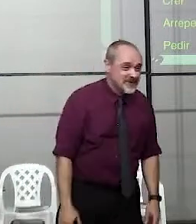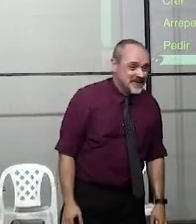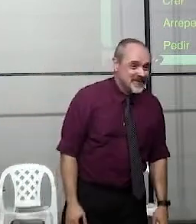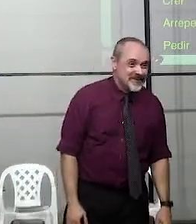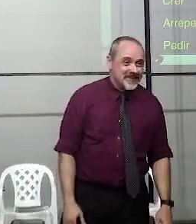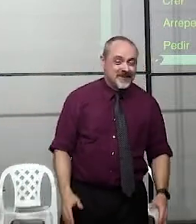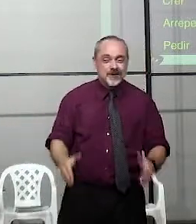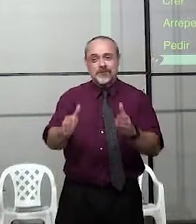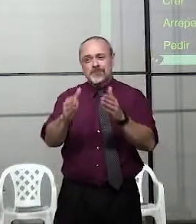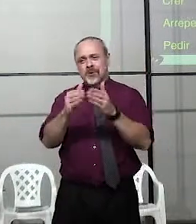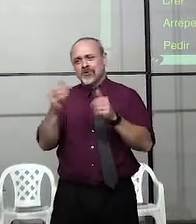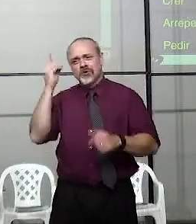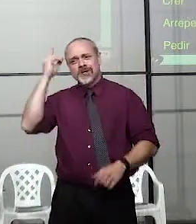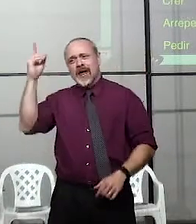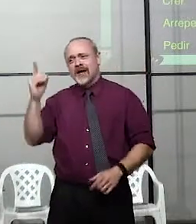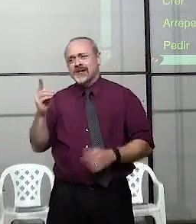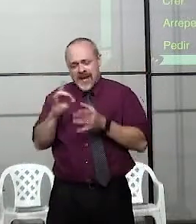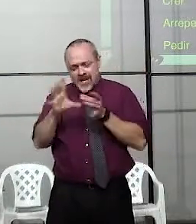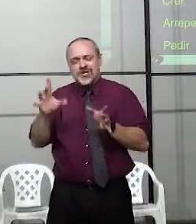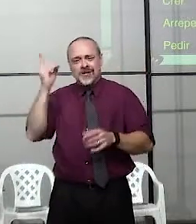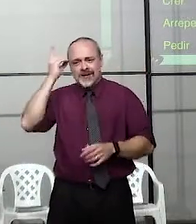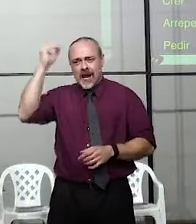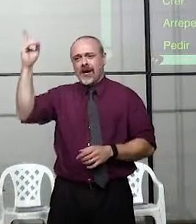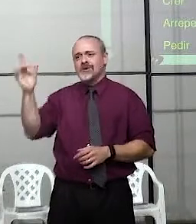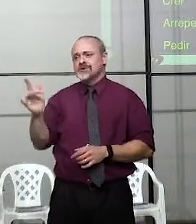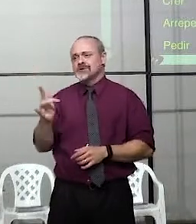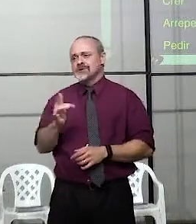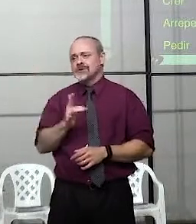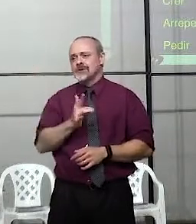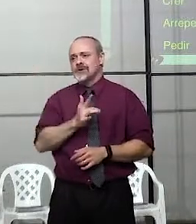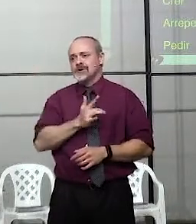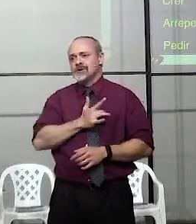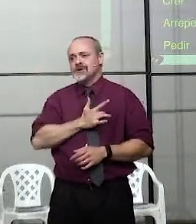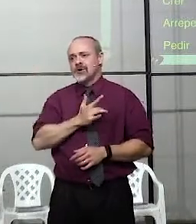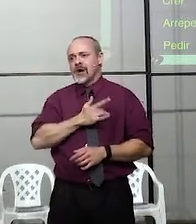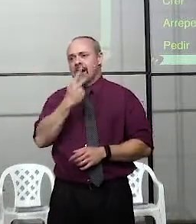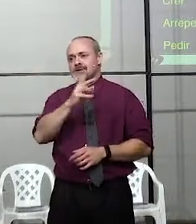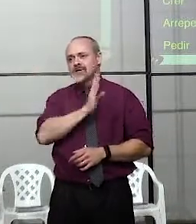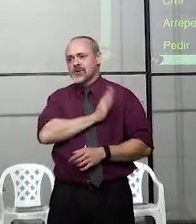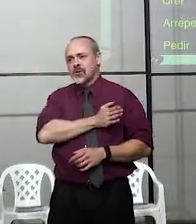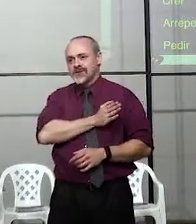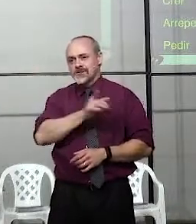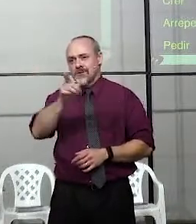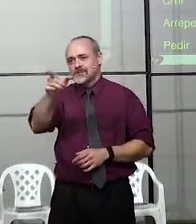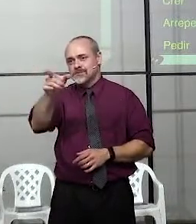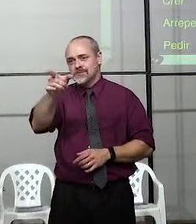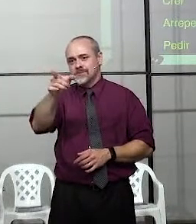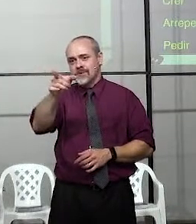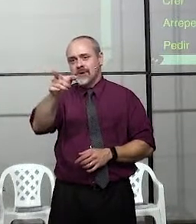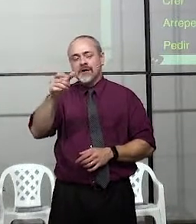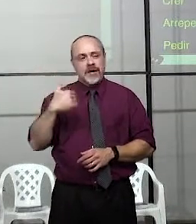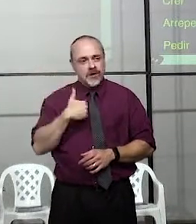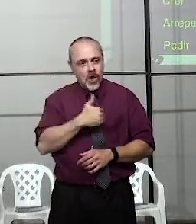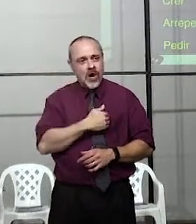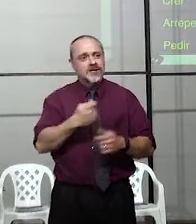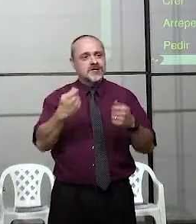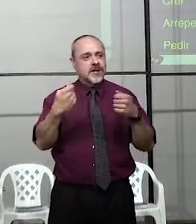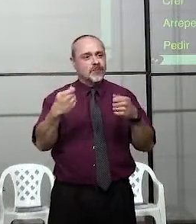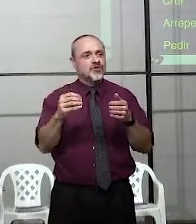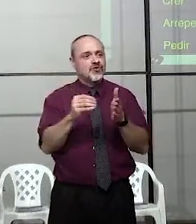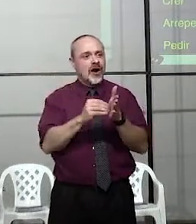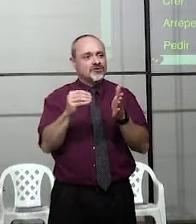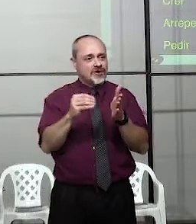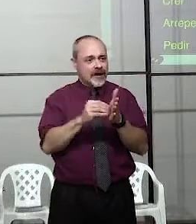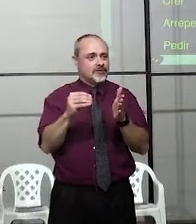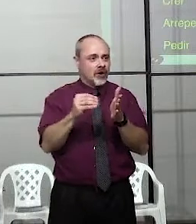comigo. Por favor, deixa Deus tocar em seu coração. Que nós